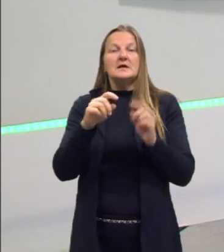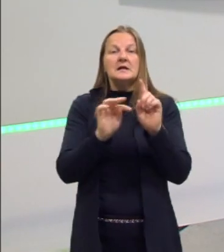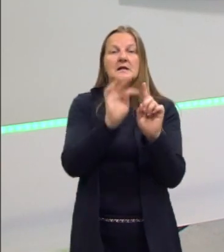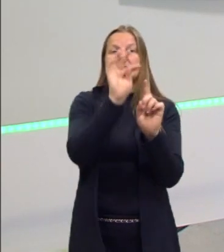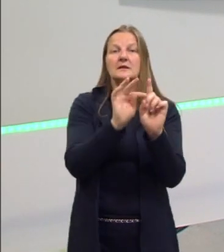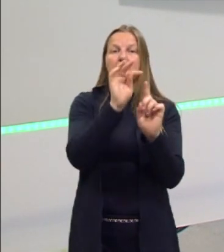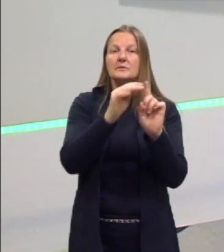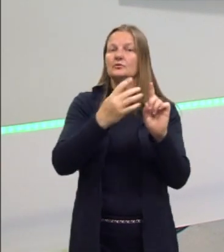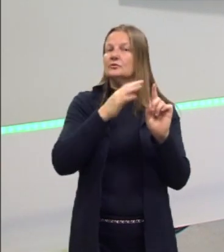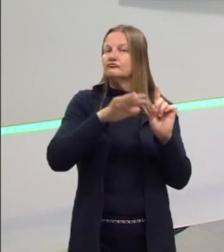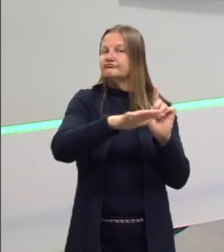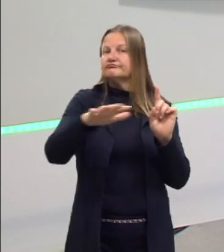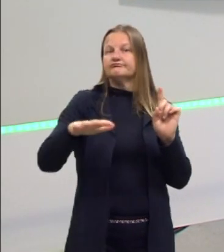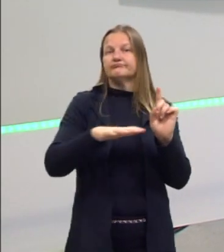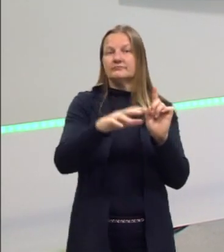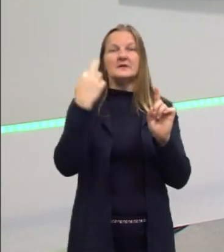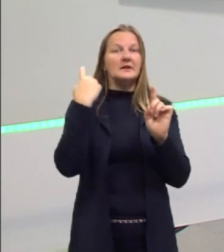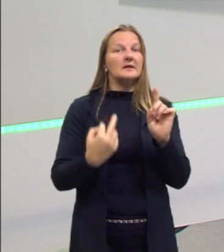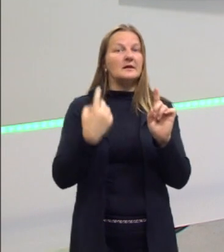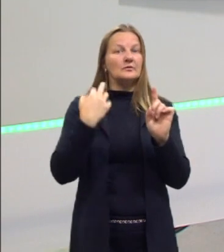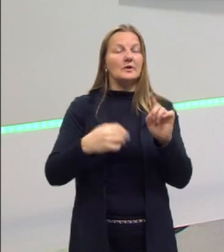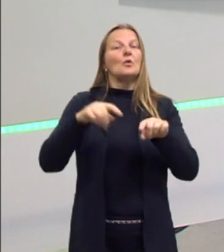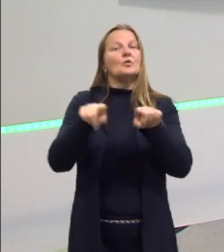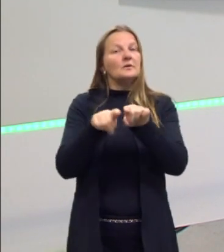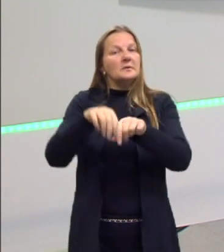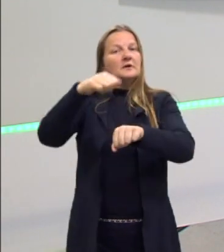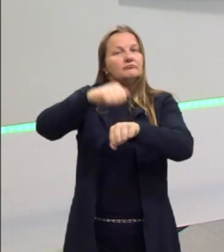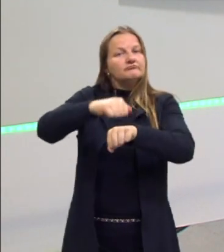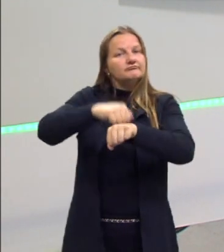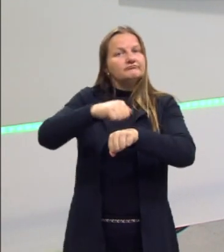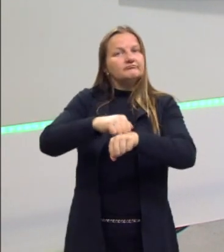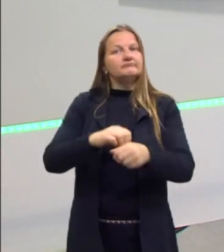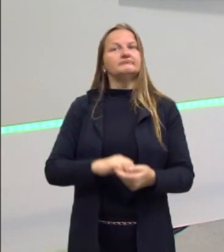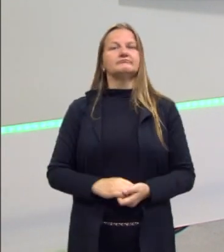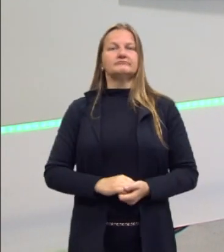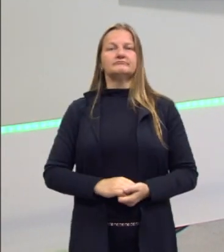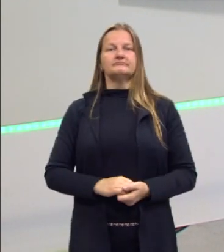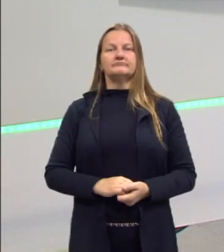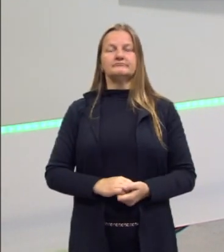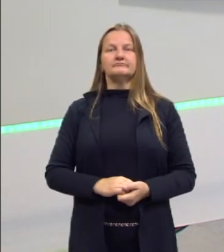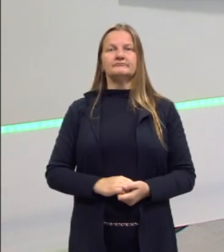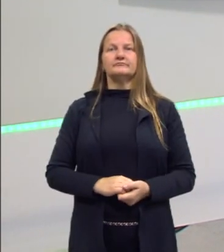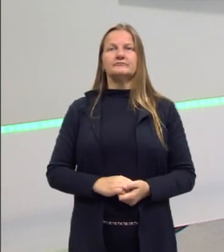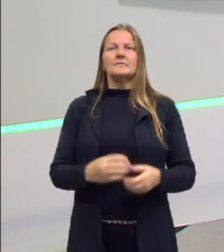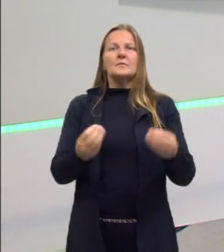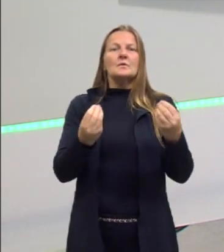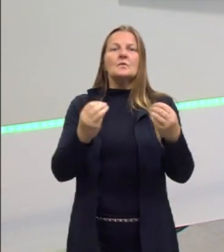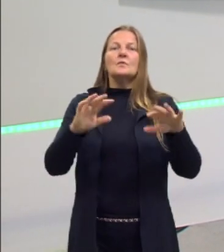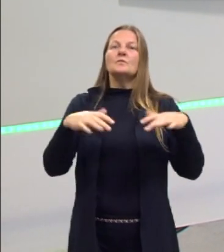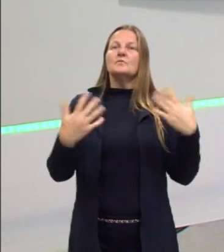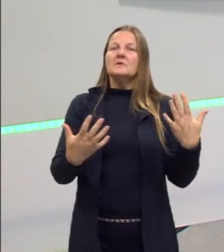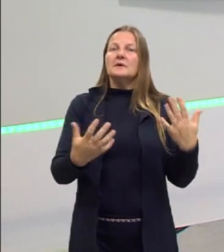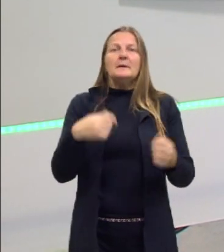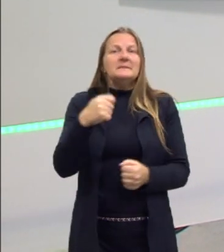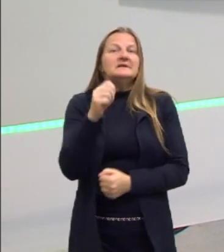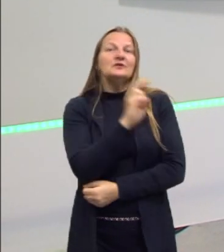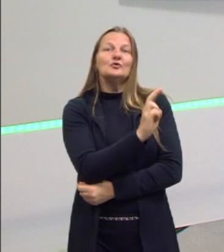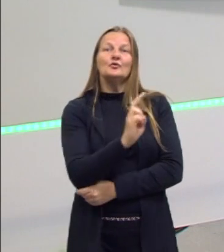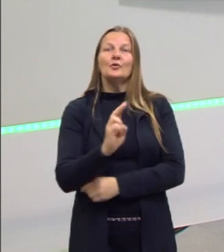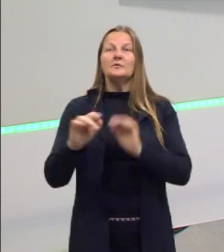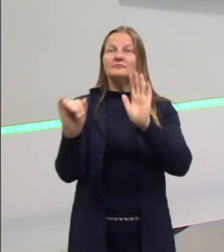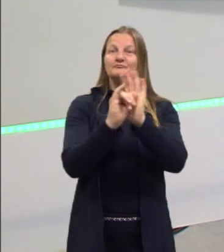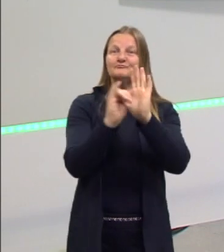físicos em temperatura ambiente e são encontrados sólidos na natureza bom então como eu falei a gente precisa dar